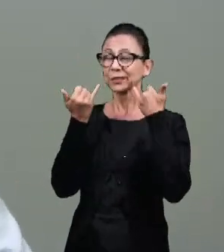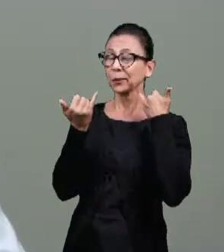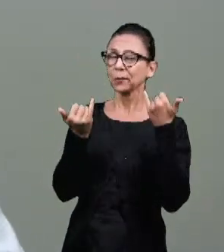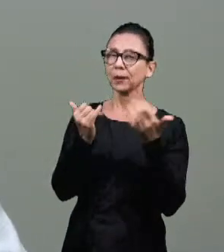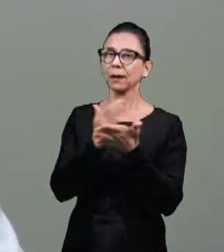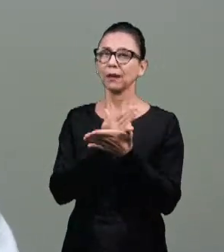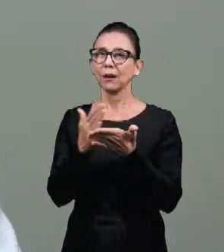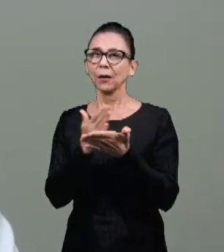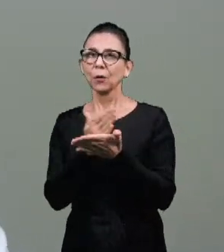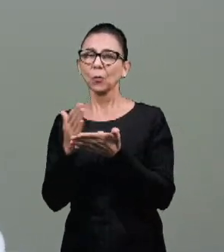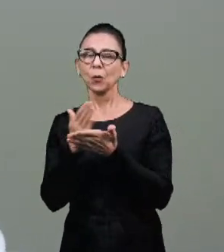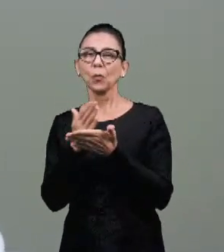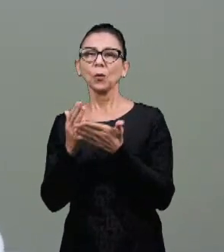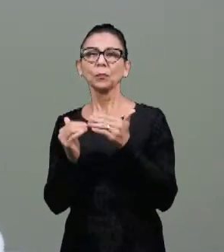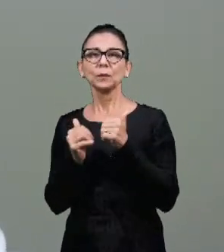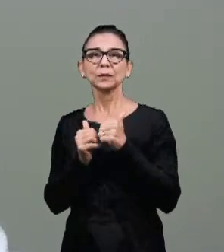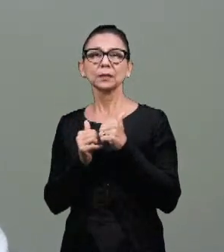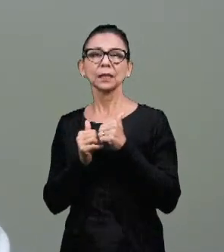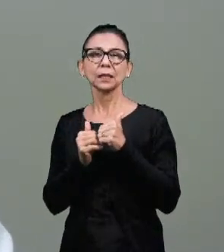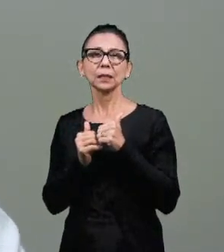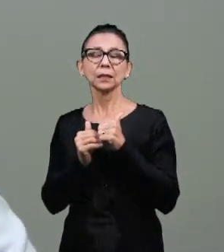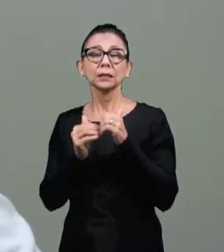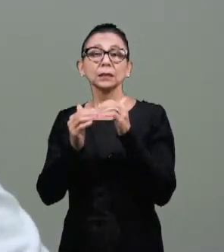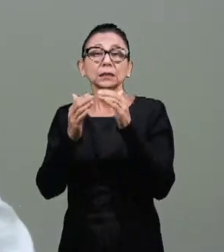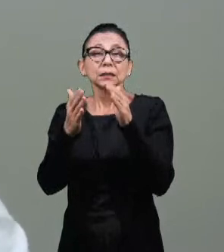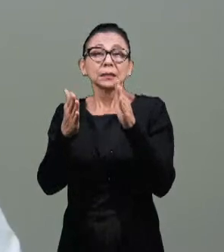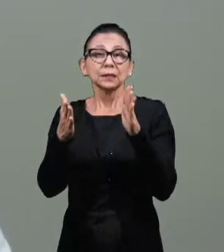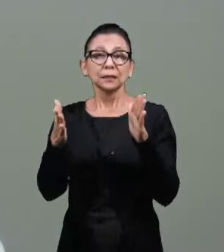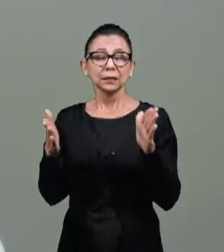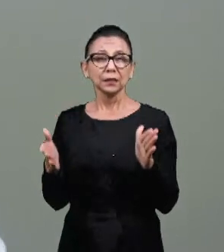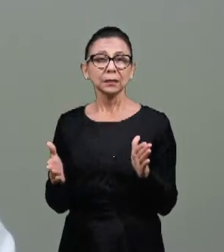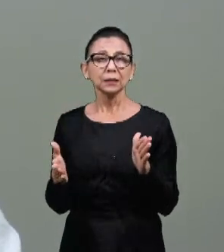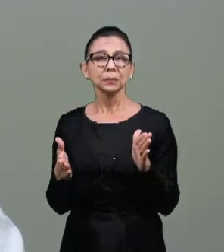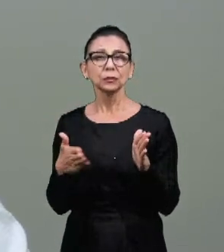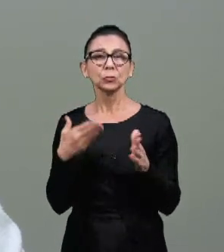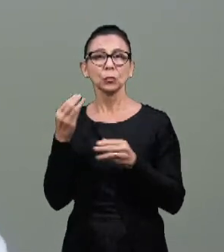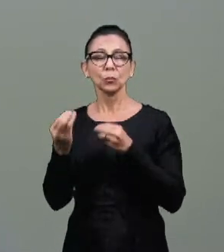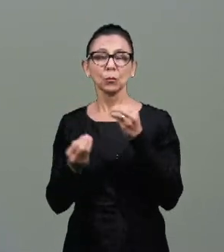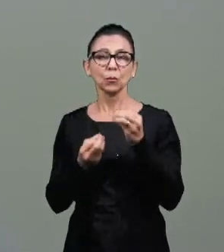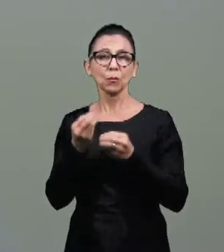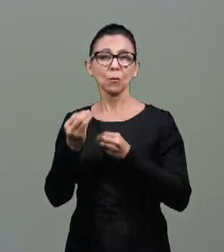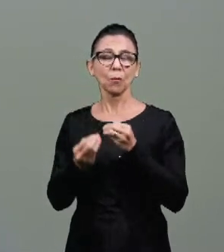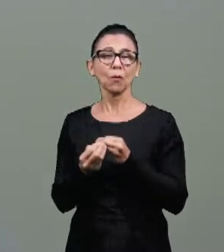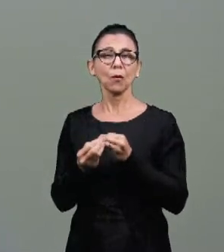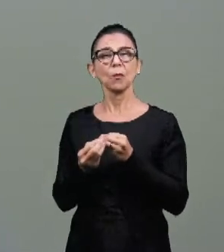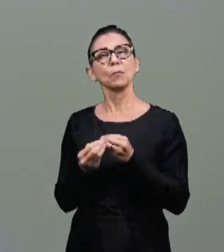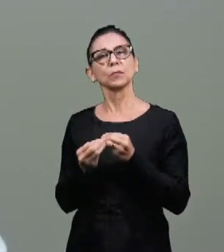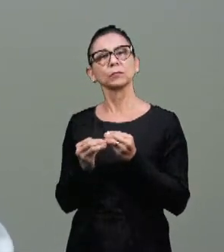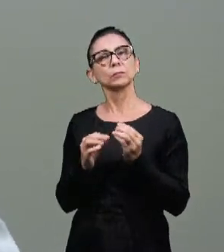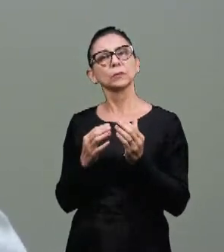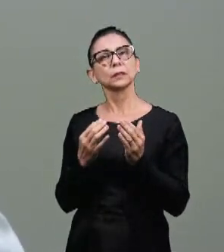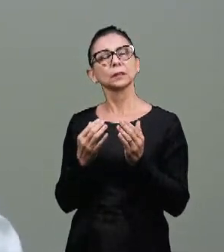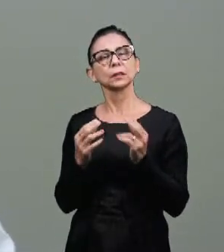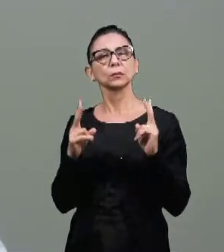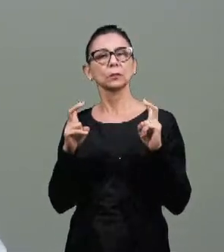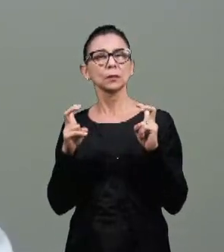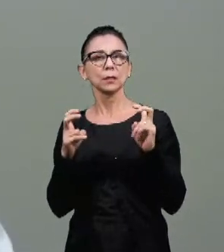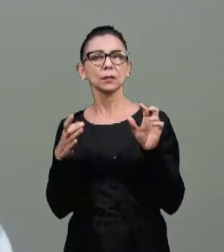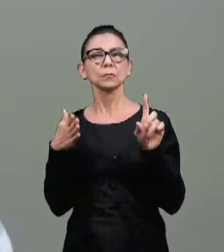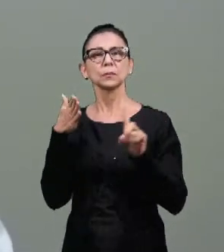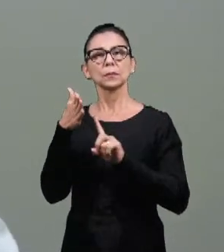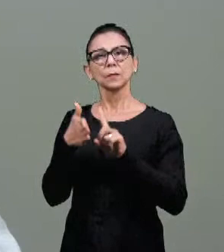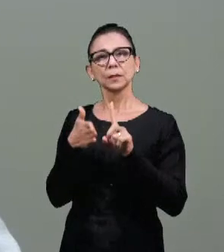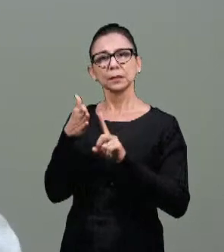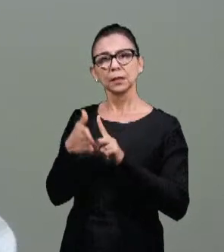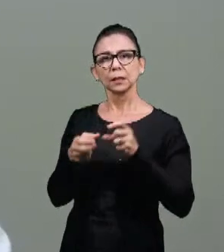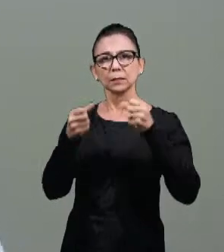fazendo uma introdução da mensagem. E às 8 horas da noite, o pastor entra em nossos estúdios do satélite para